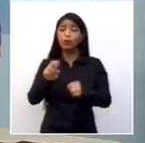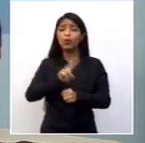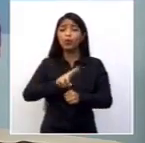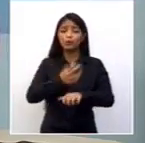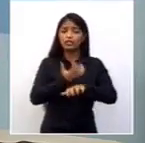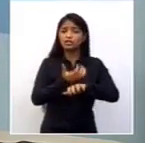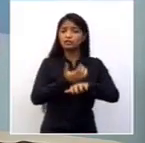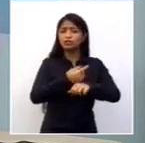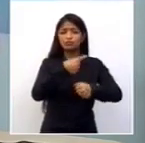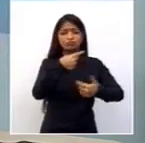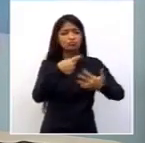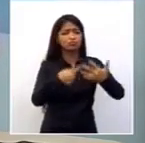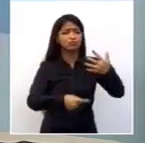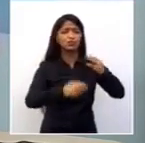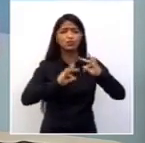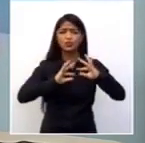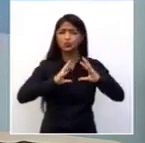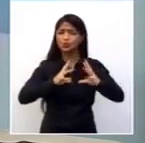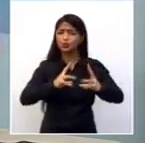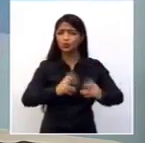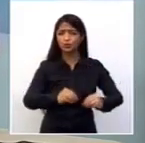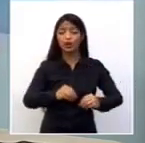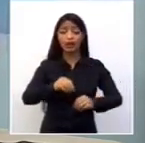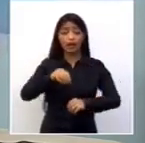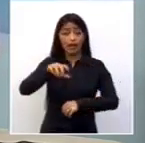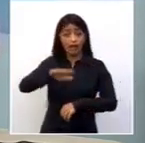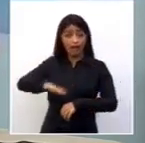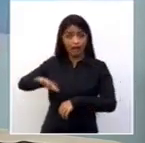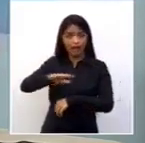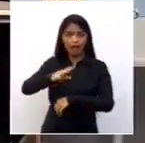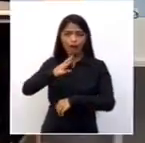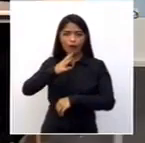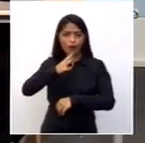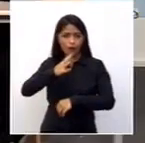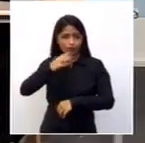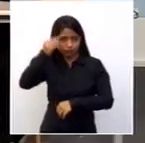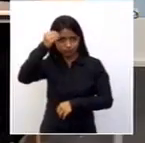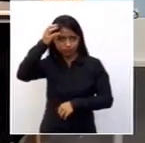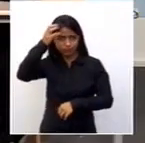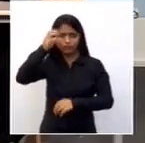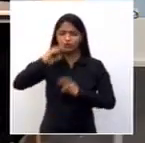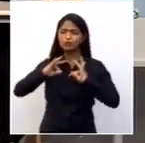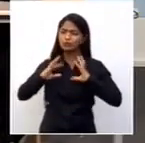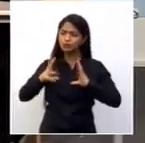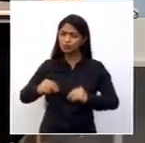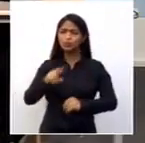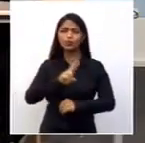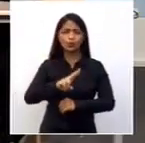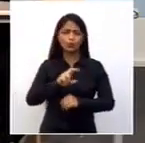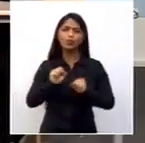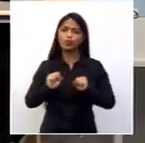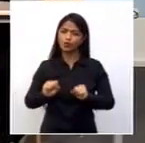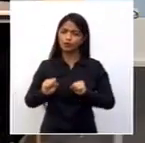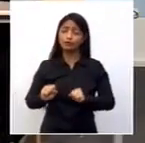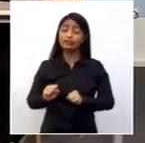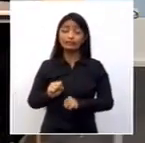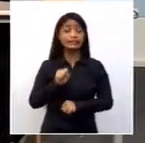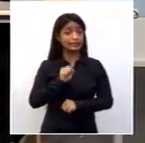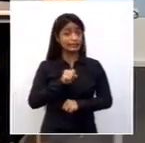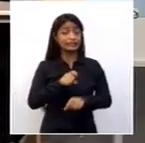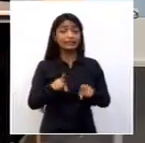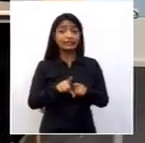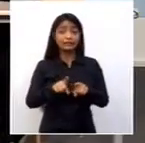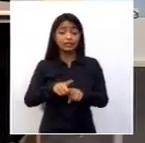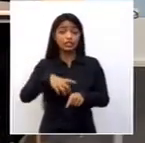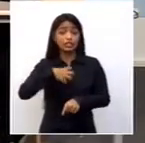curriculares e também em todas as áreas de conhecimento. Sem dúvida, e para os mais diversos tipos, né, instrumentos de avaliação,